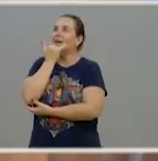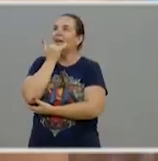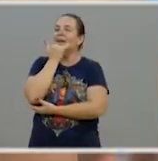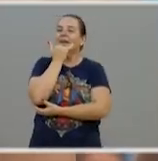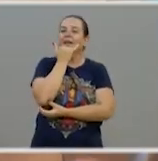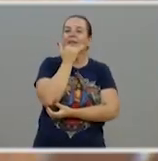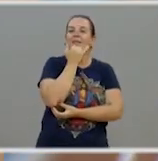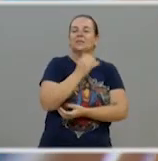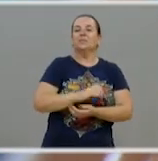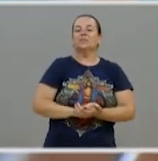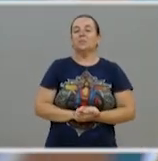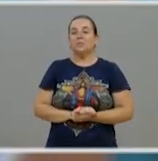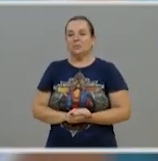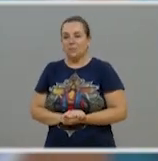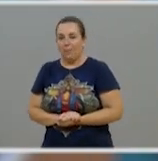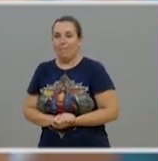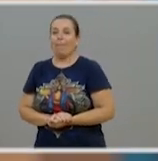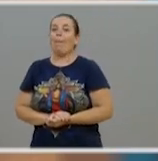perdoar.